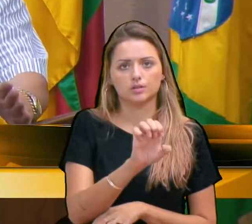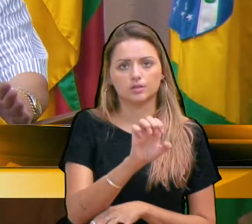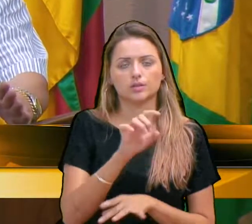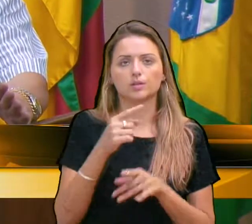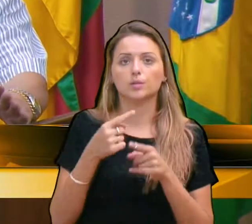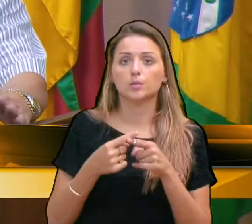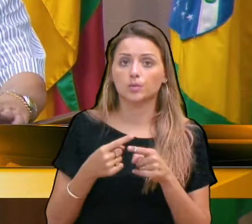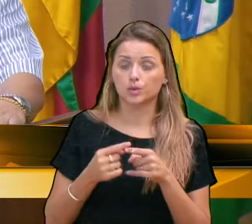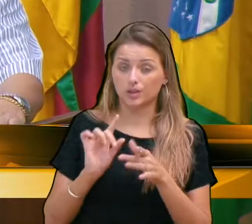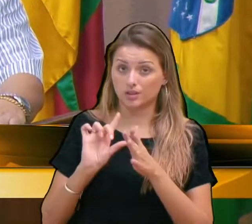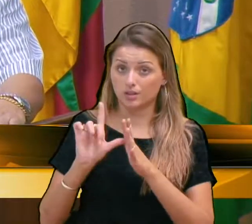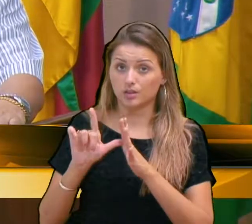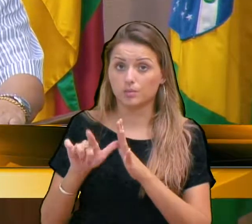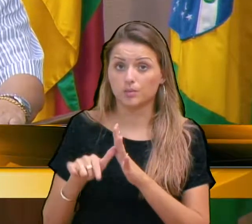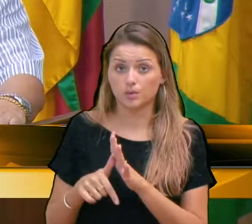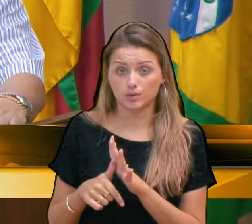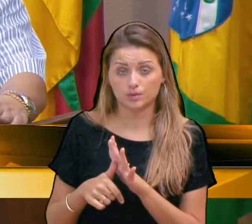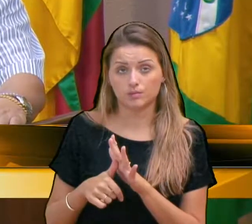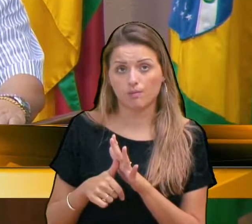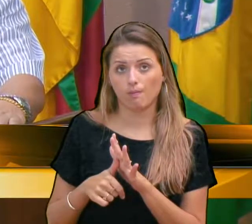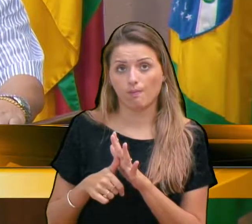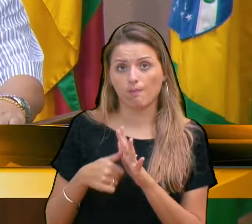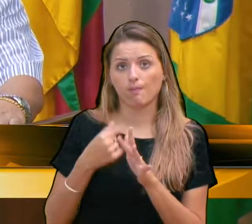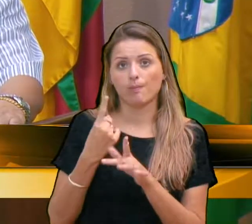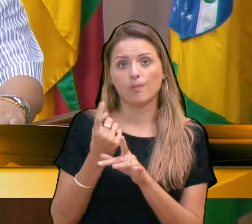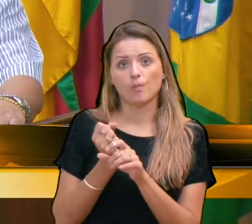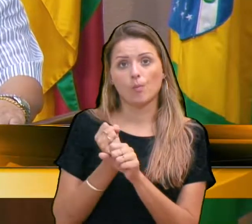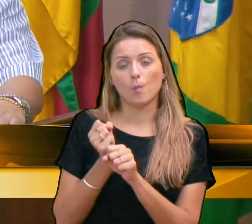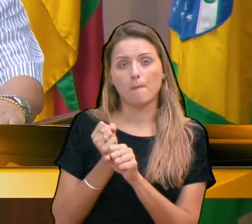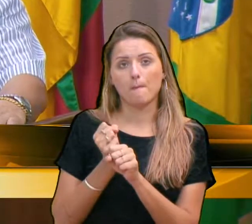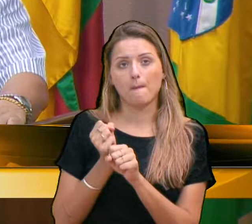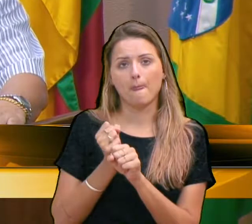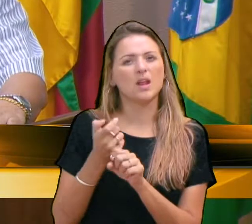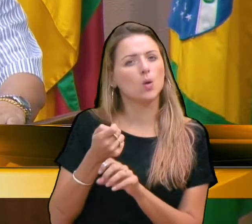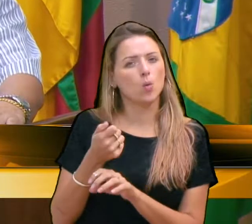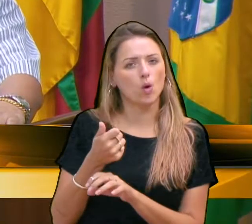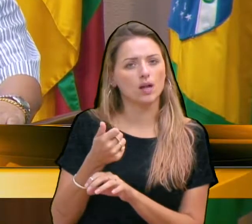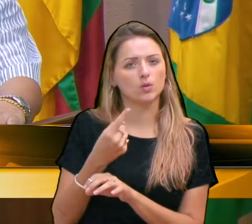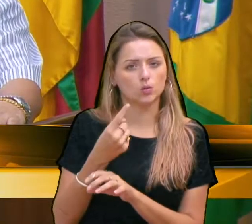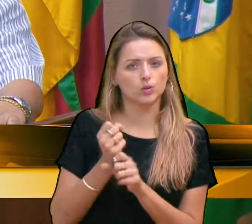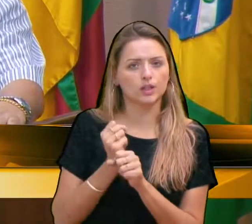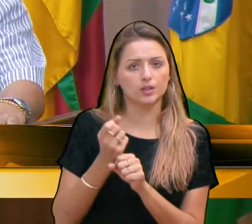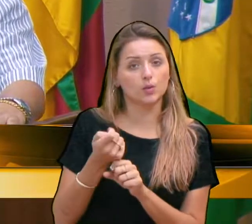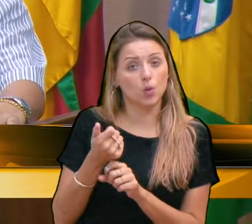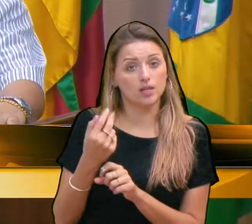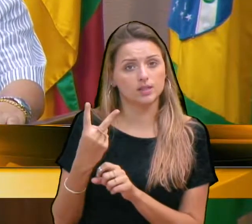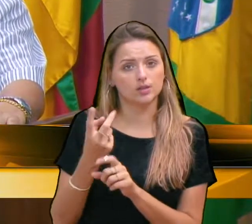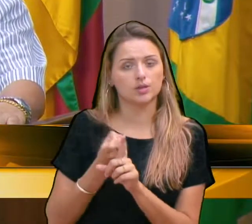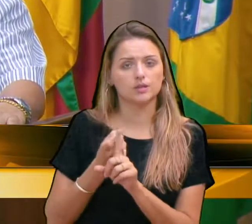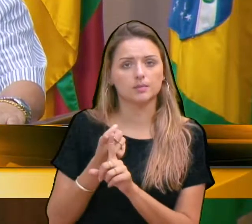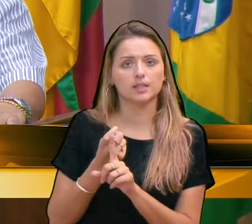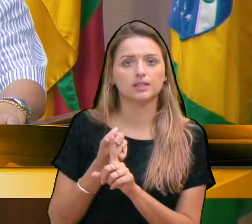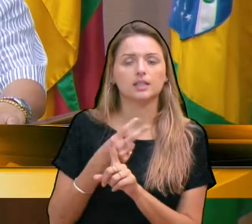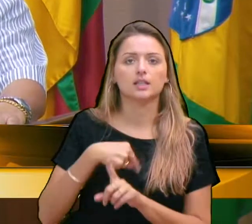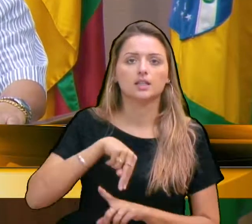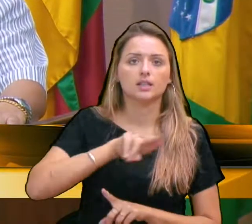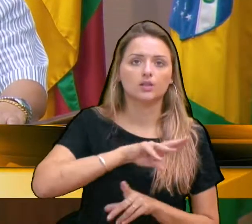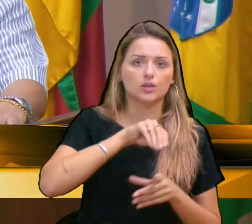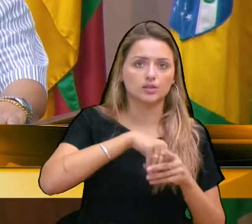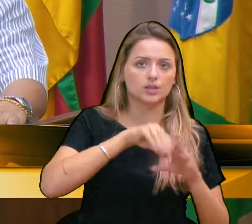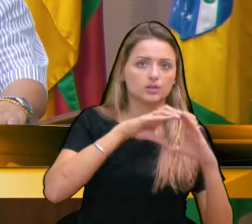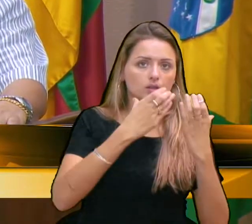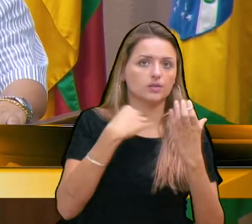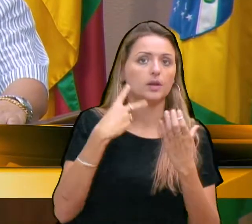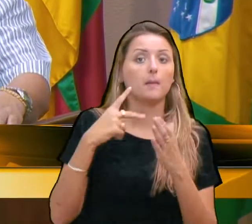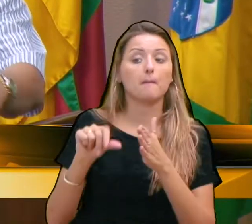porque depois de um ano e quase dois meses que estamos aqui nesta casa, é a